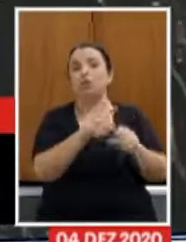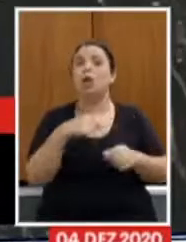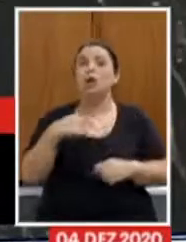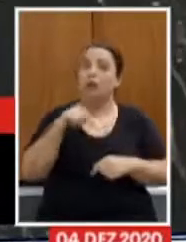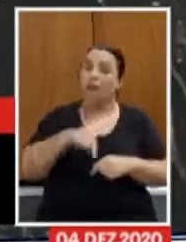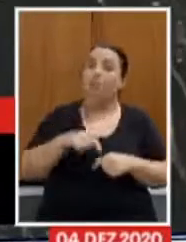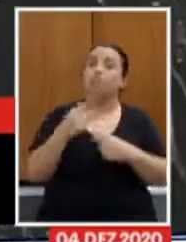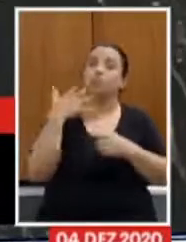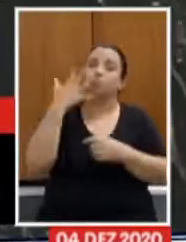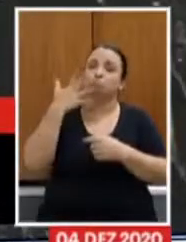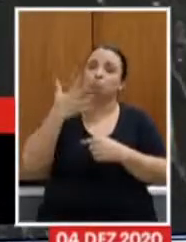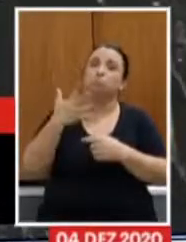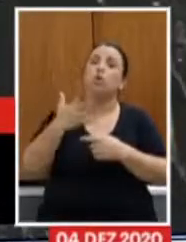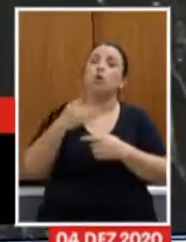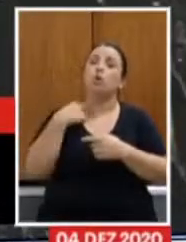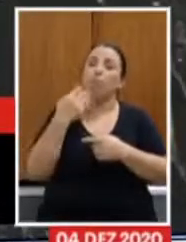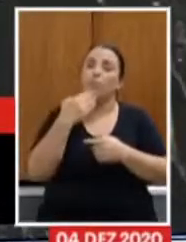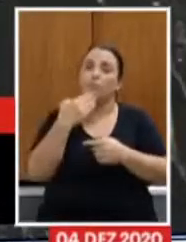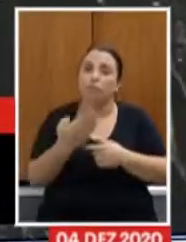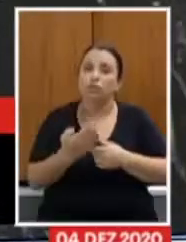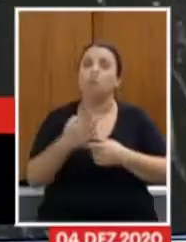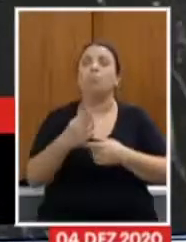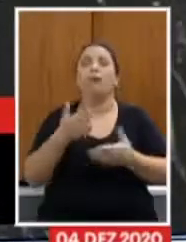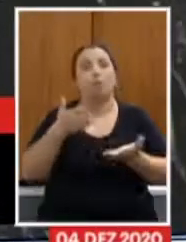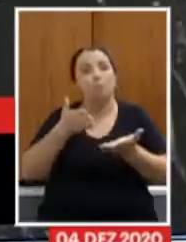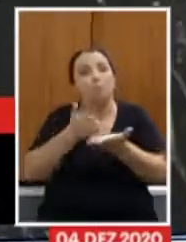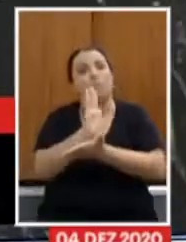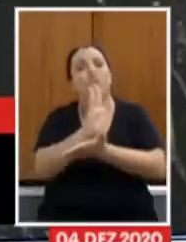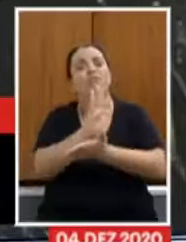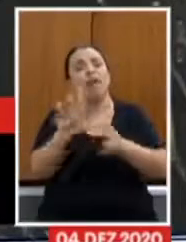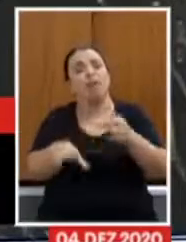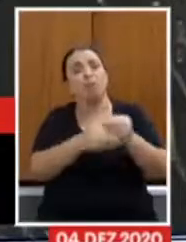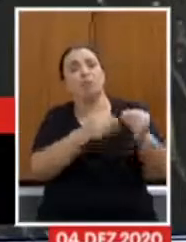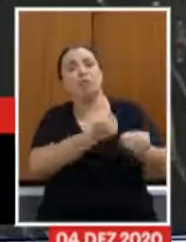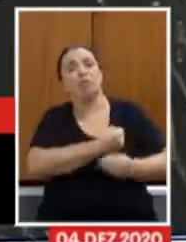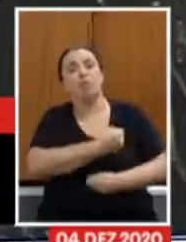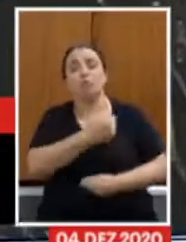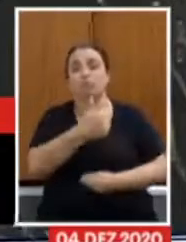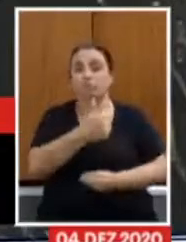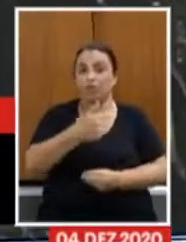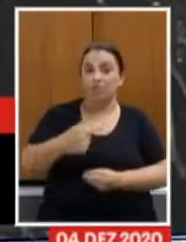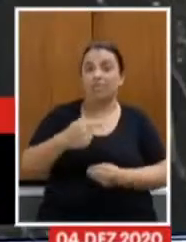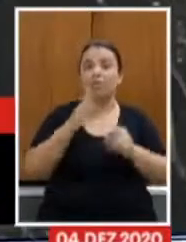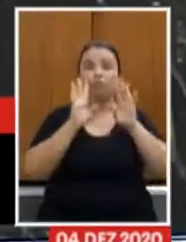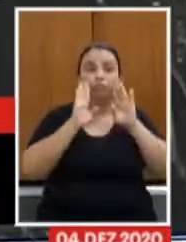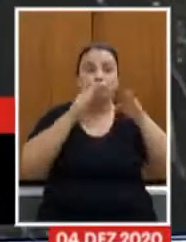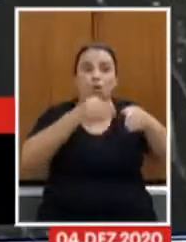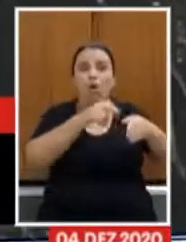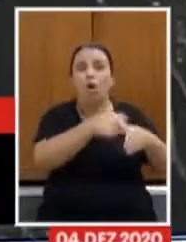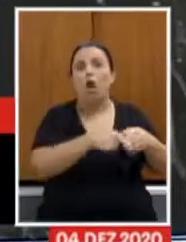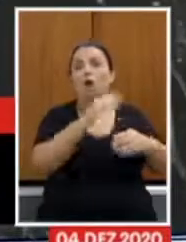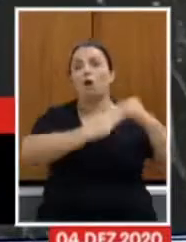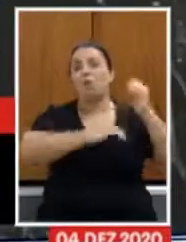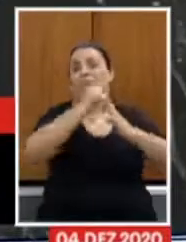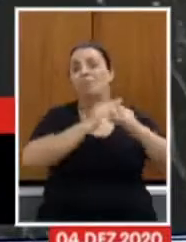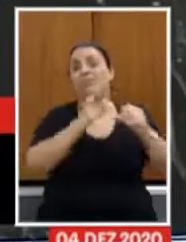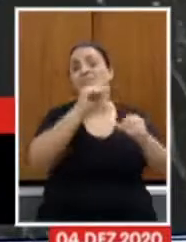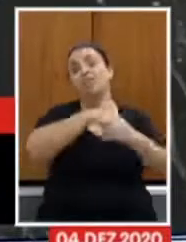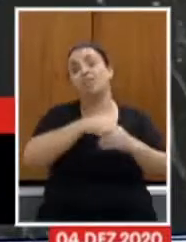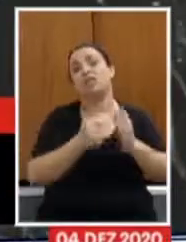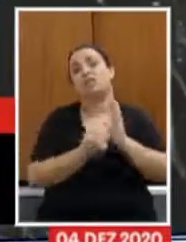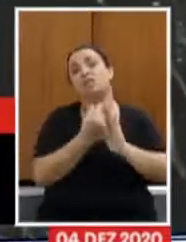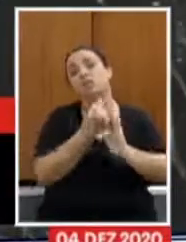possamos votar favoravelmente a emenda de número 17 e, assim, enxergar esses profissionais dentro do orçamento do Estado